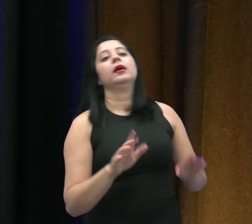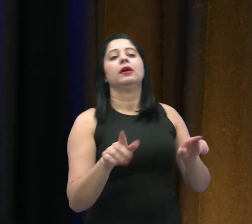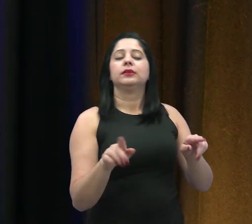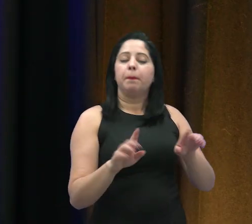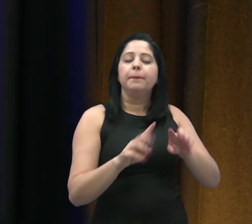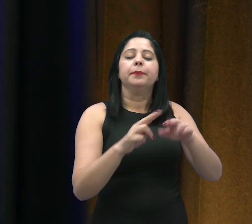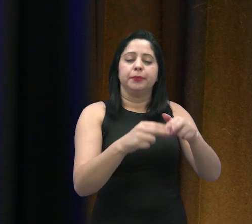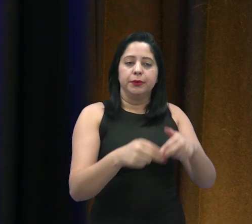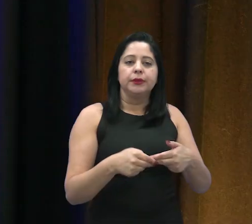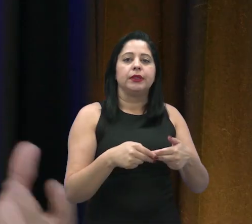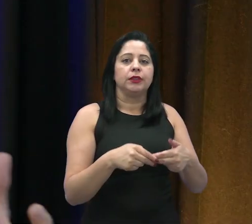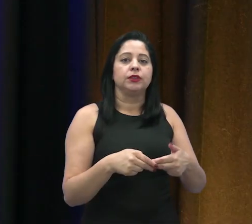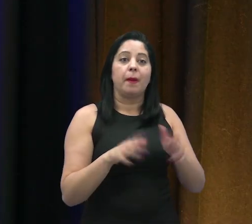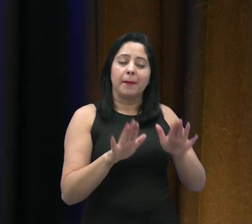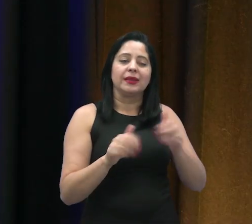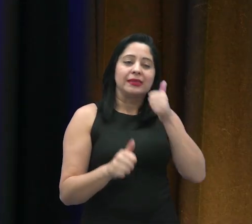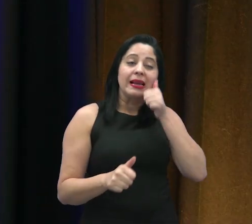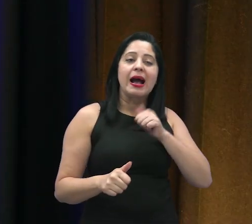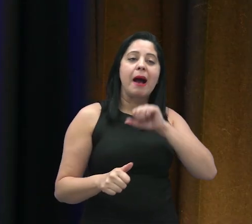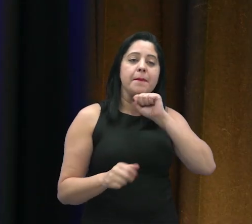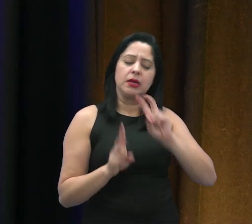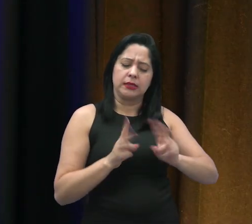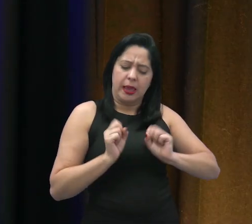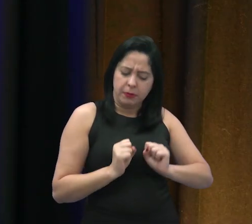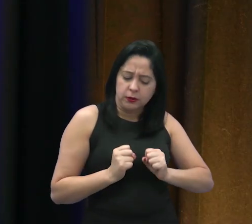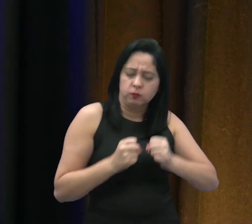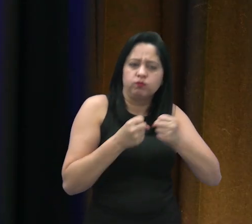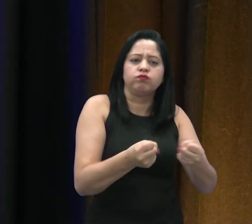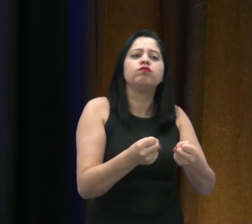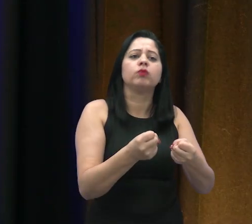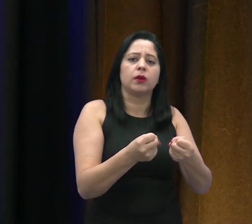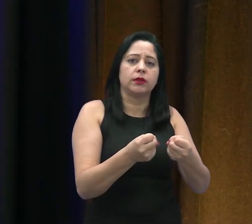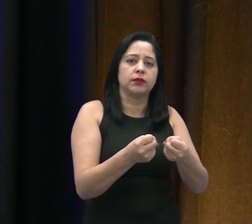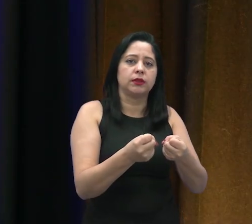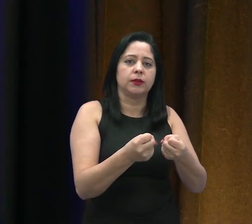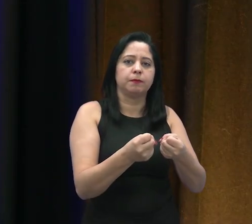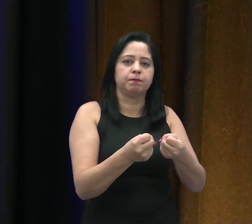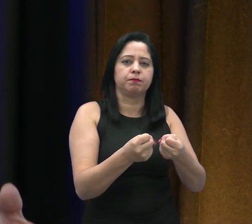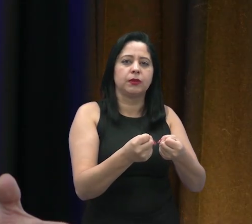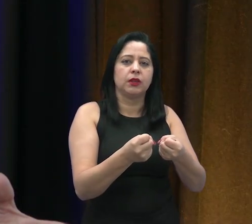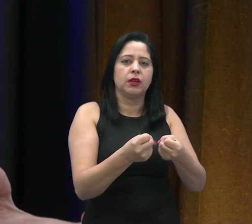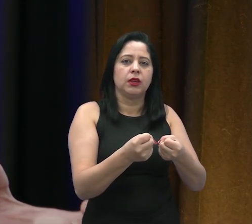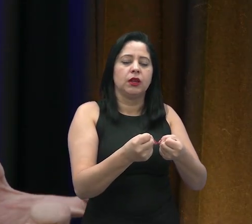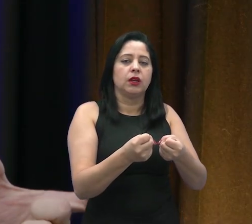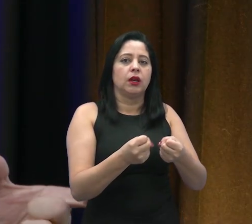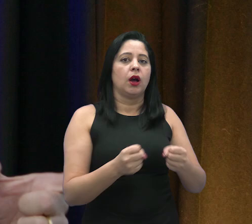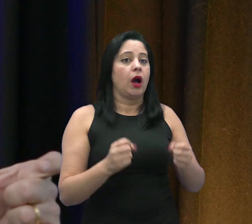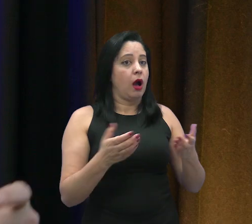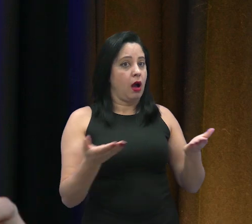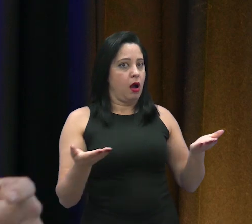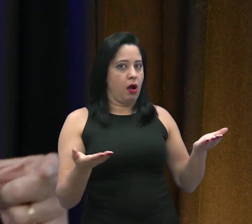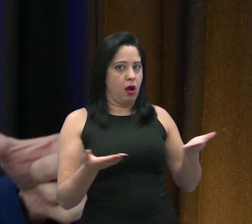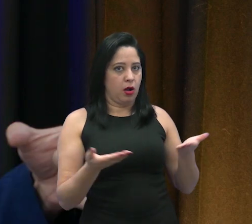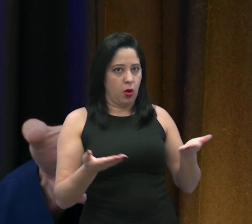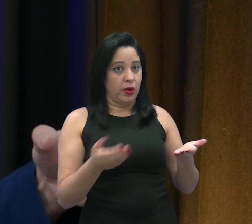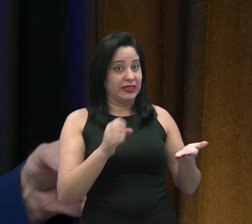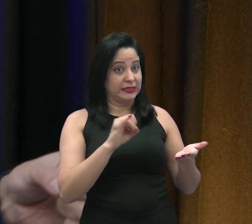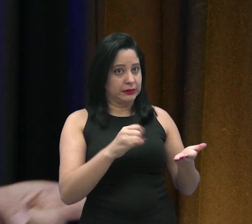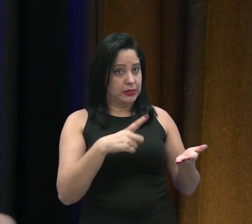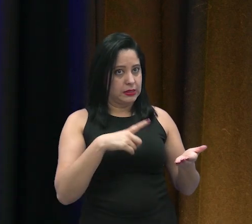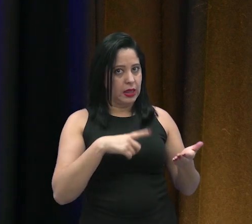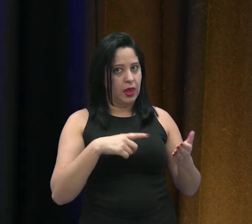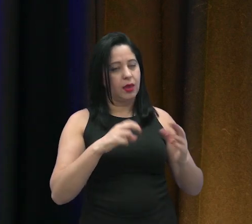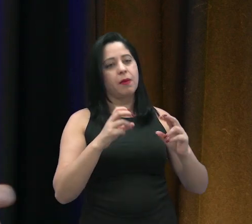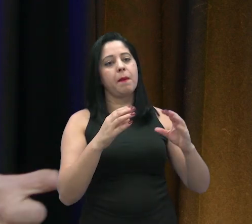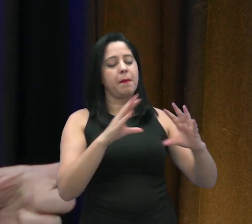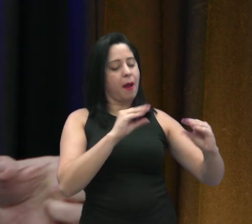também tem os pais, mas as mães é que mais aparecem na frente parlamentar. E aí a gente, quando você consegue uma roda de